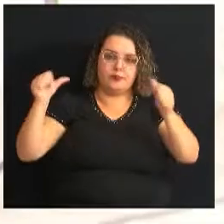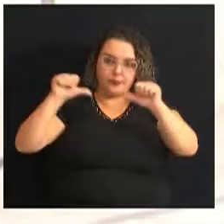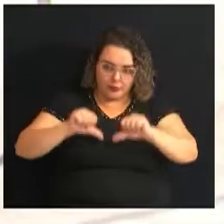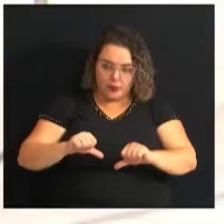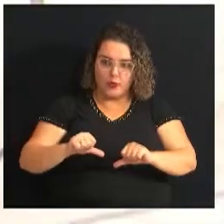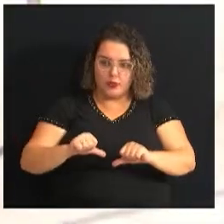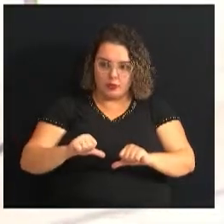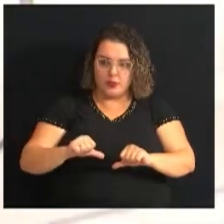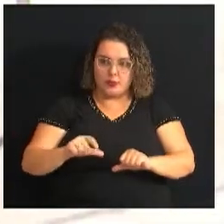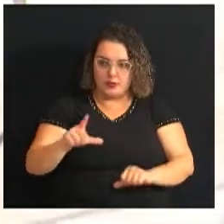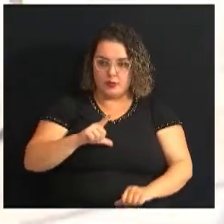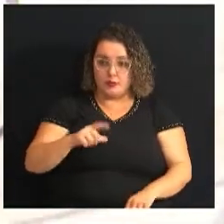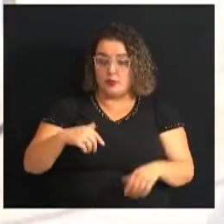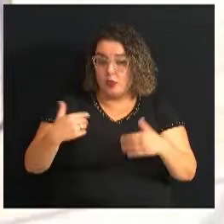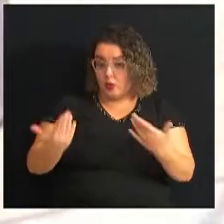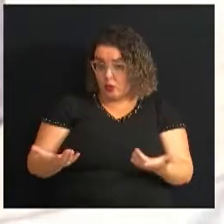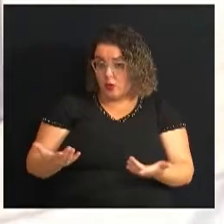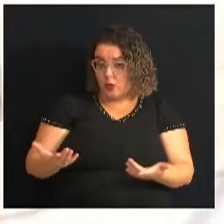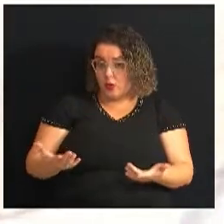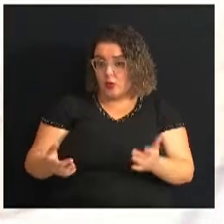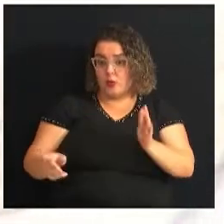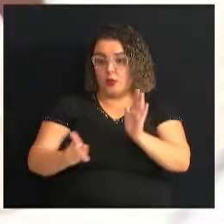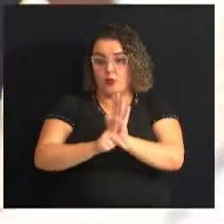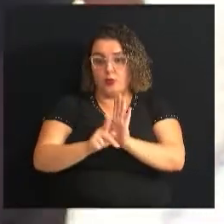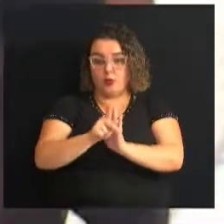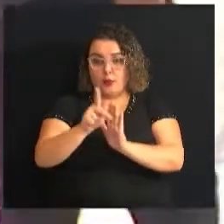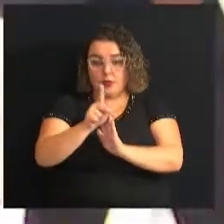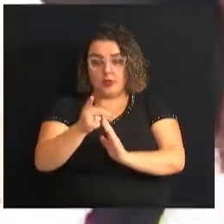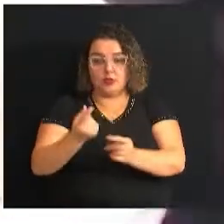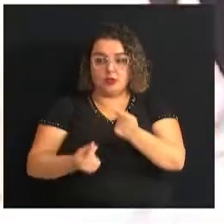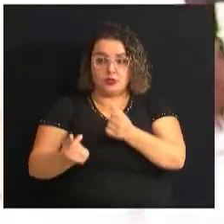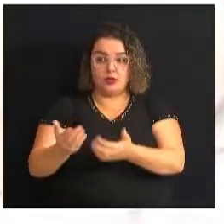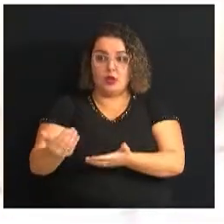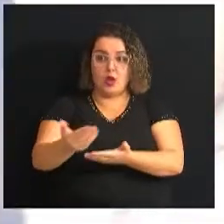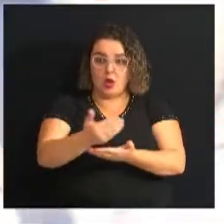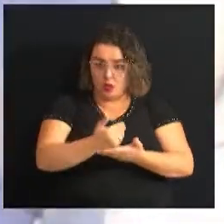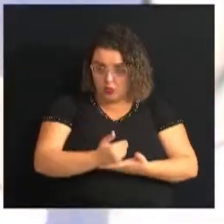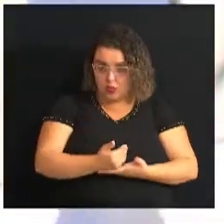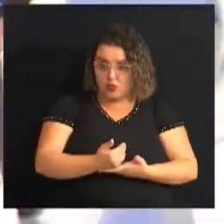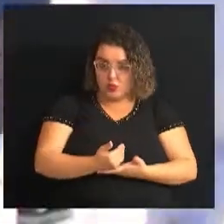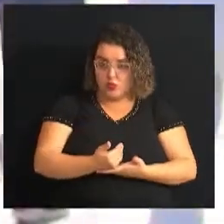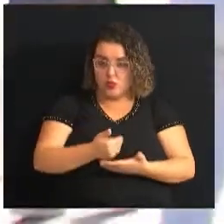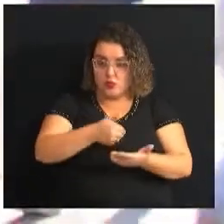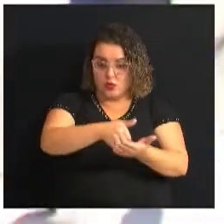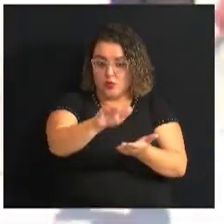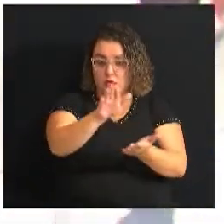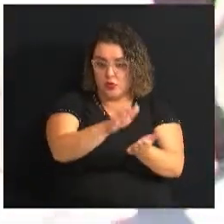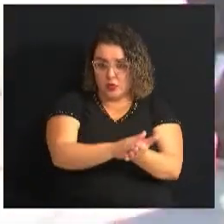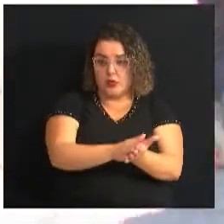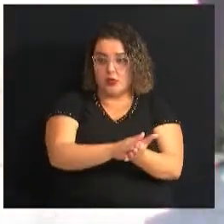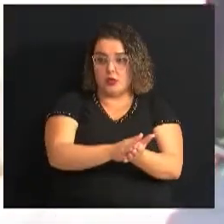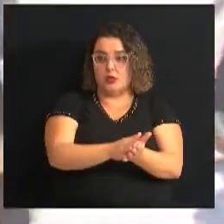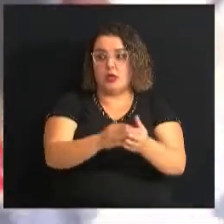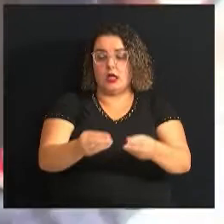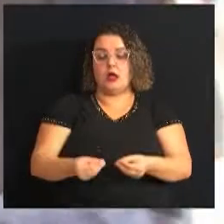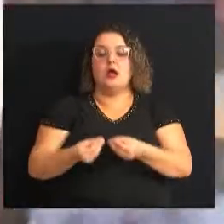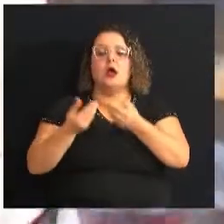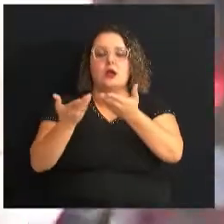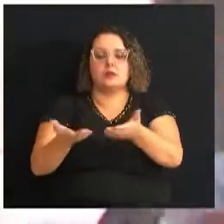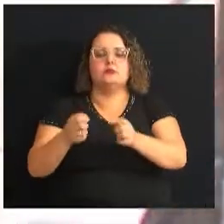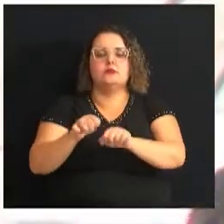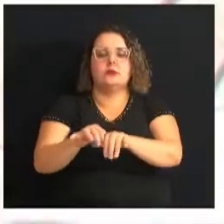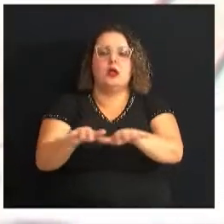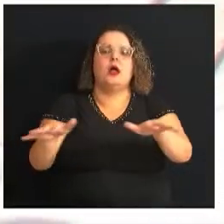causando. De acordo com o projeto, o dinheiro arrecadado com as penalidades seria destinado à